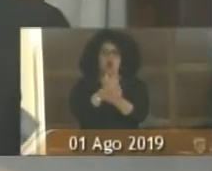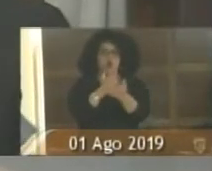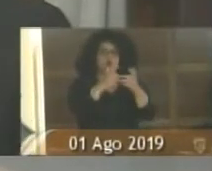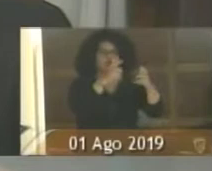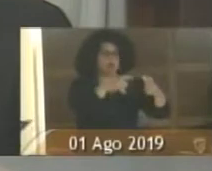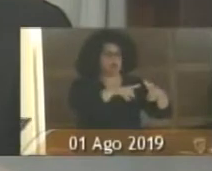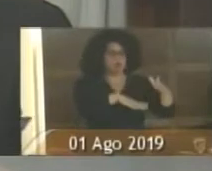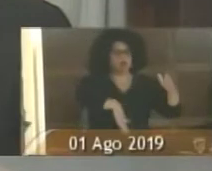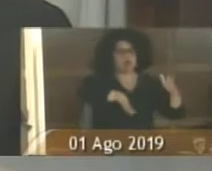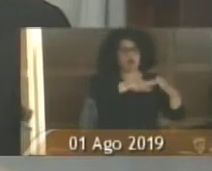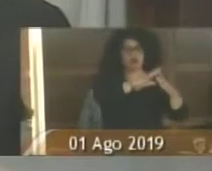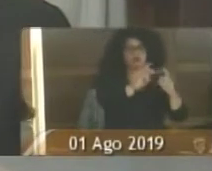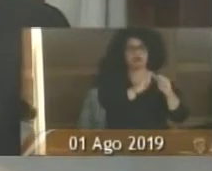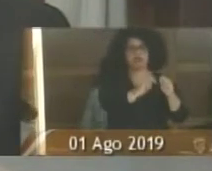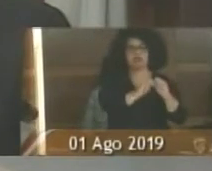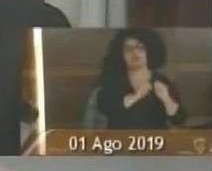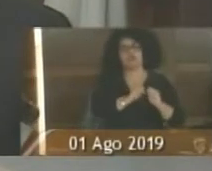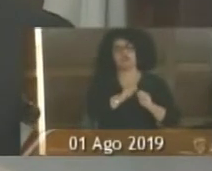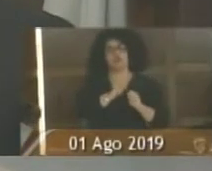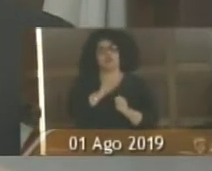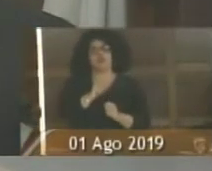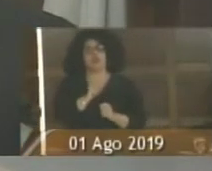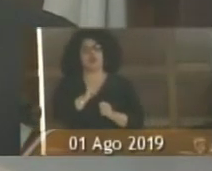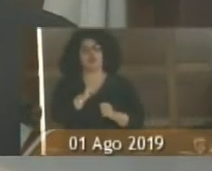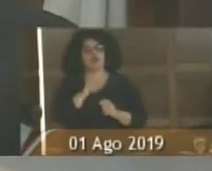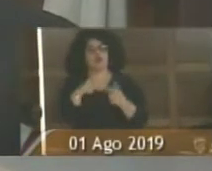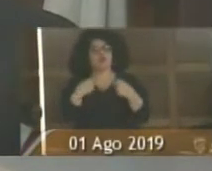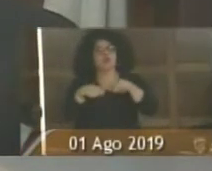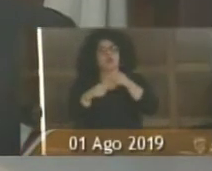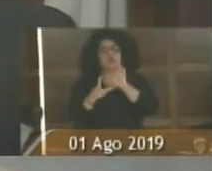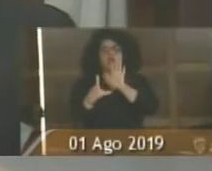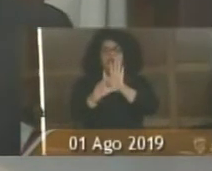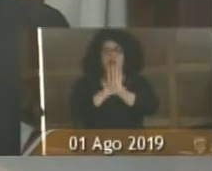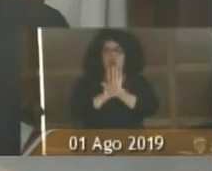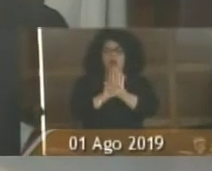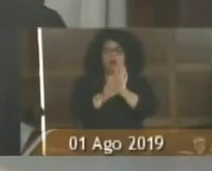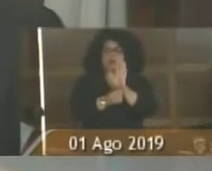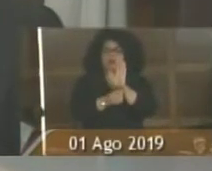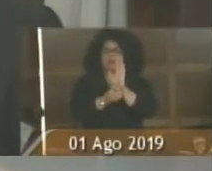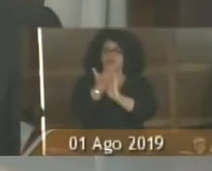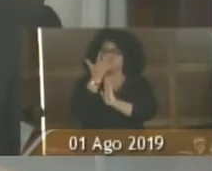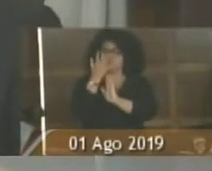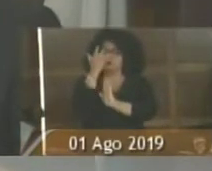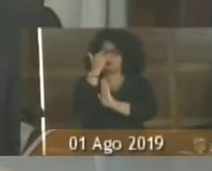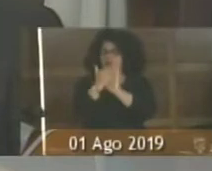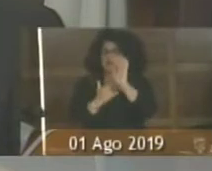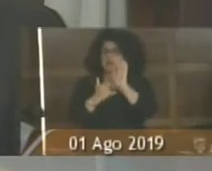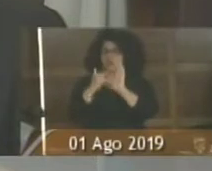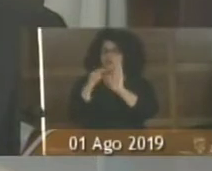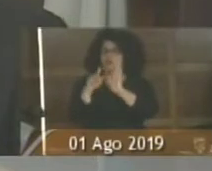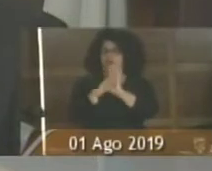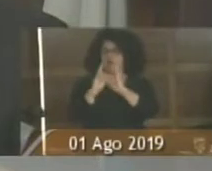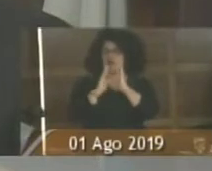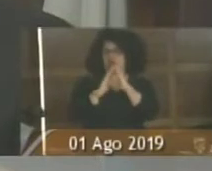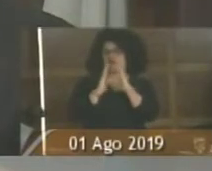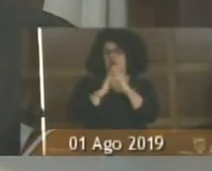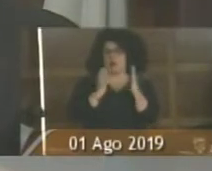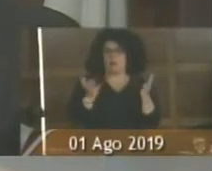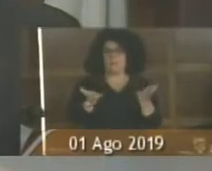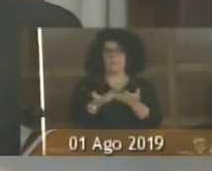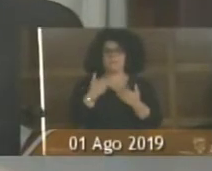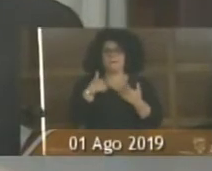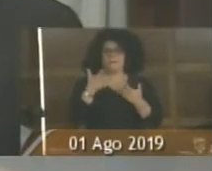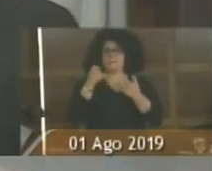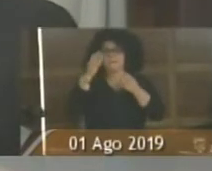preservação, orientar os moradores a legalizar seu imóvel. Então, mas isso faz parte, né? E hoje eu quero apenas